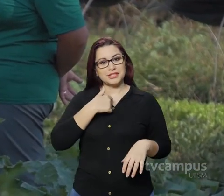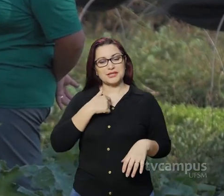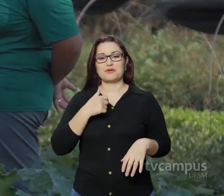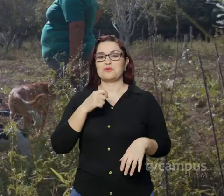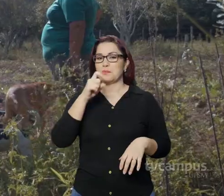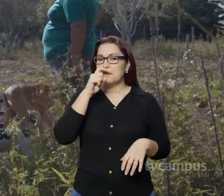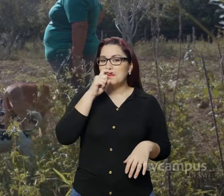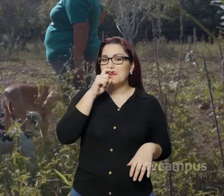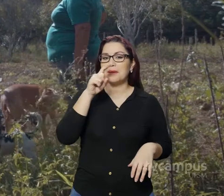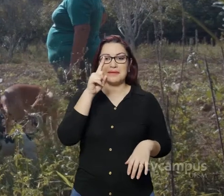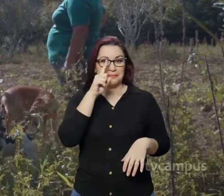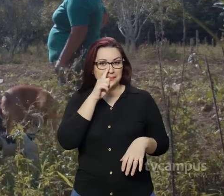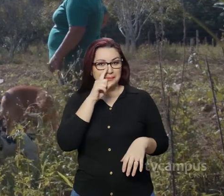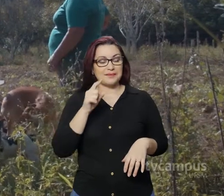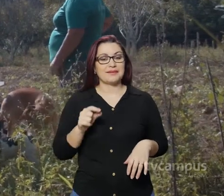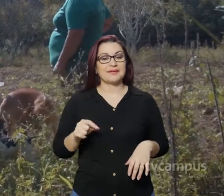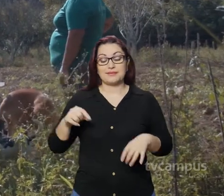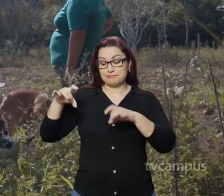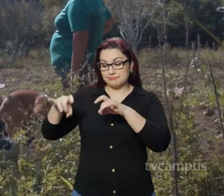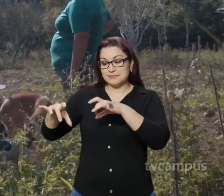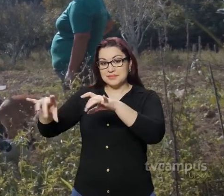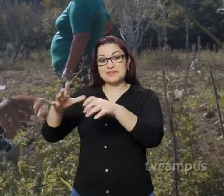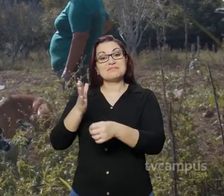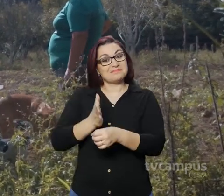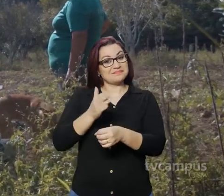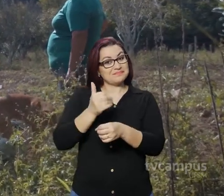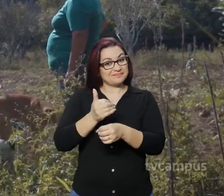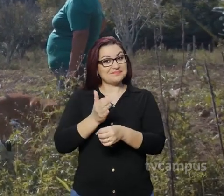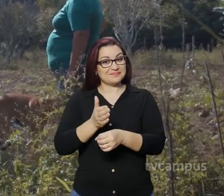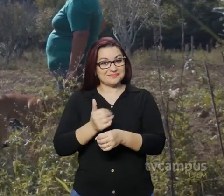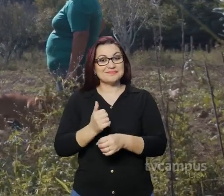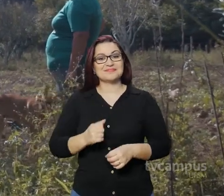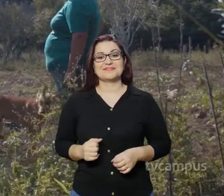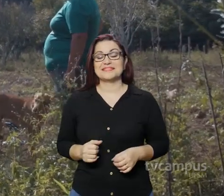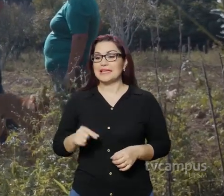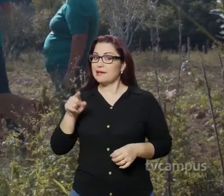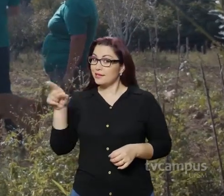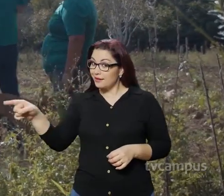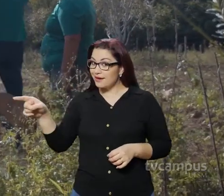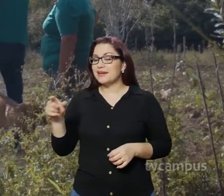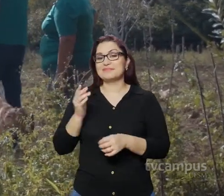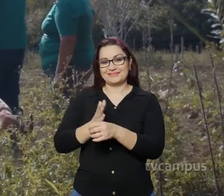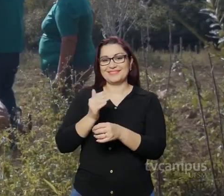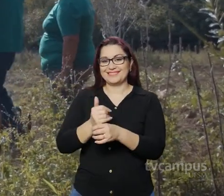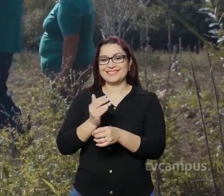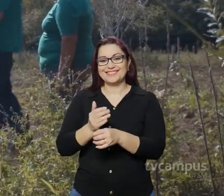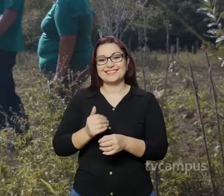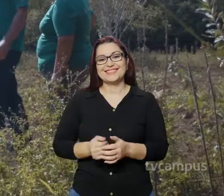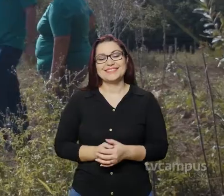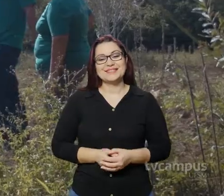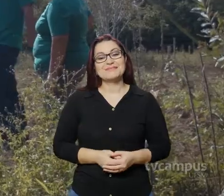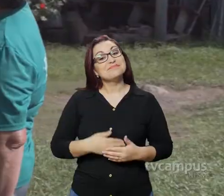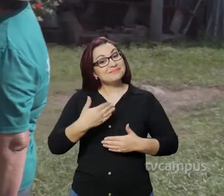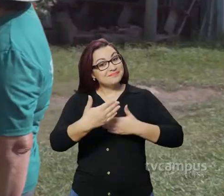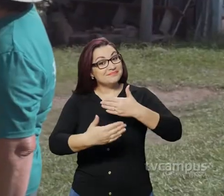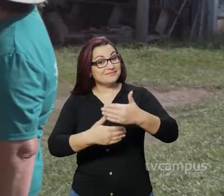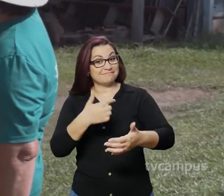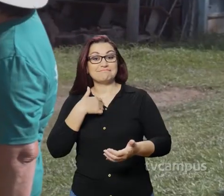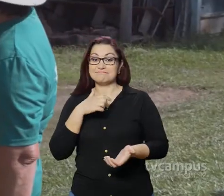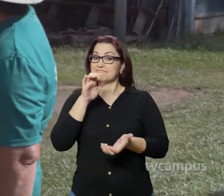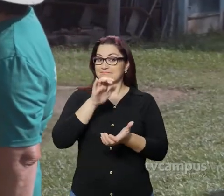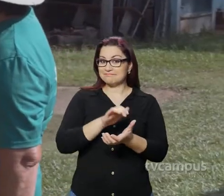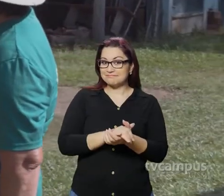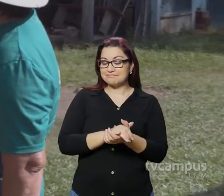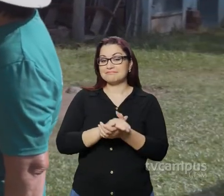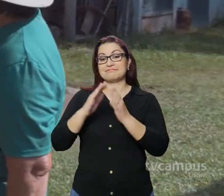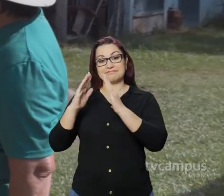mãe, nós plantávamos batatinha, né? Era lá, era da batata. E depois, quando eu casei, eu vim pra cá,